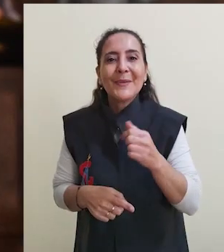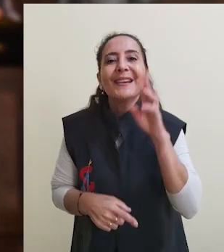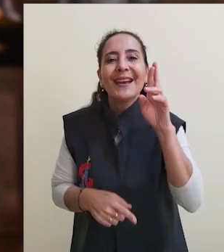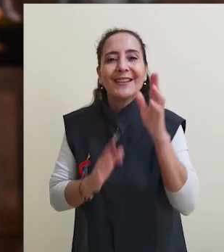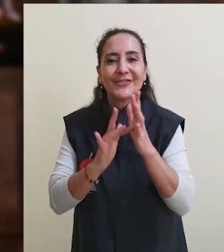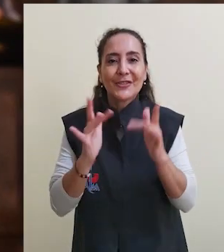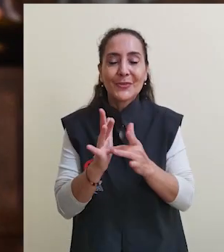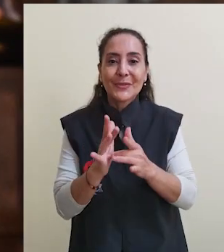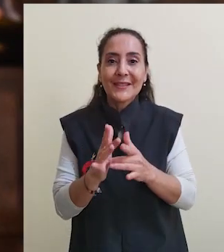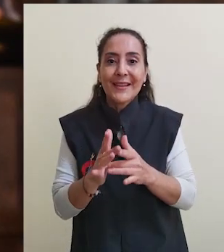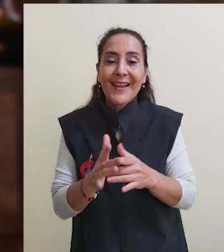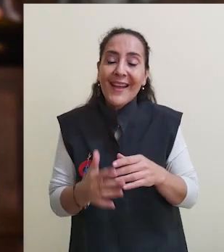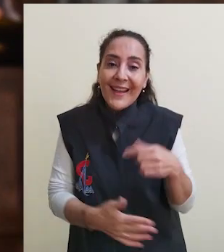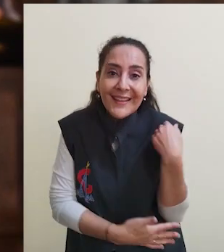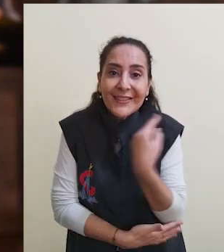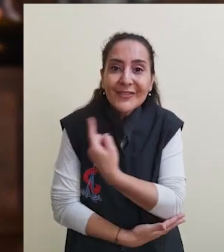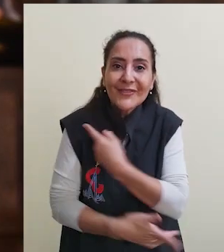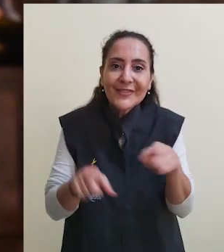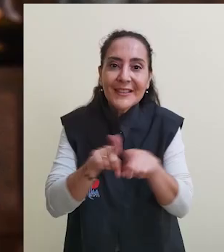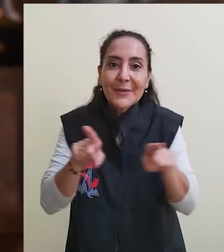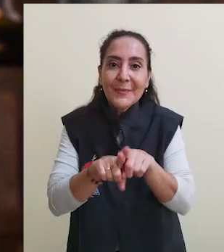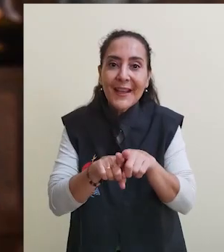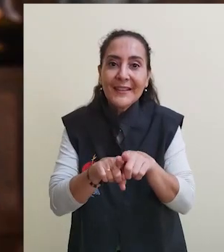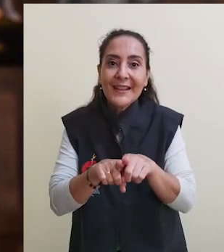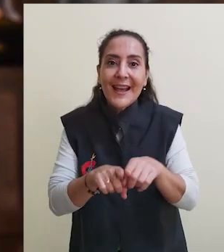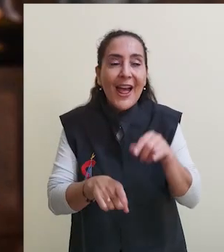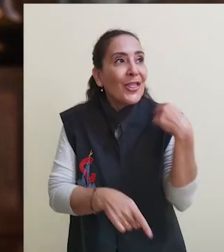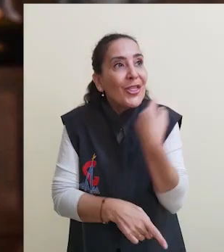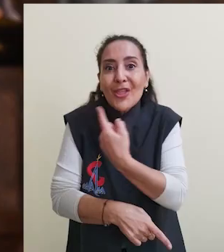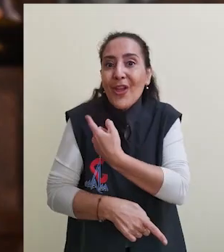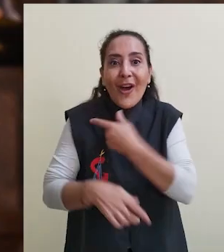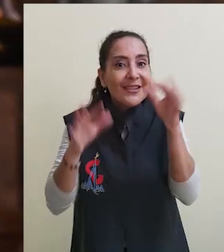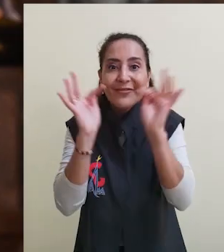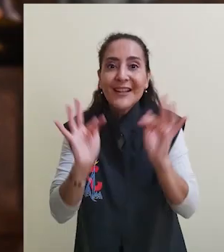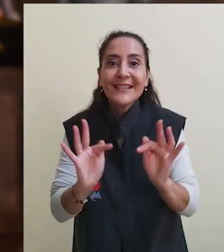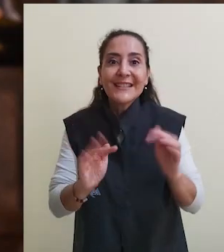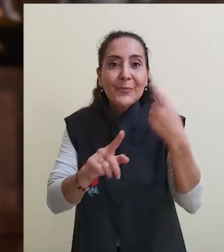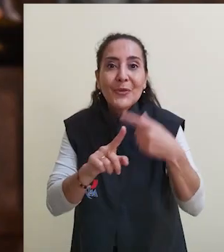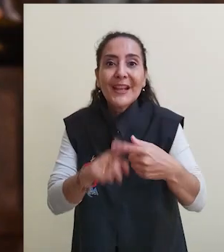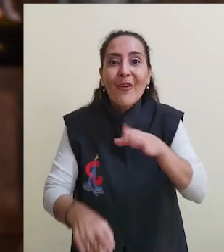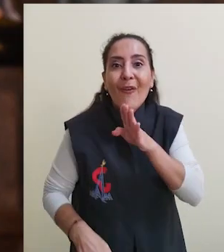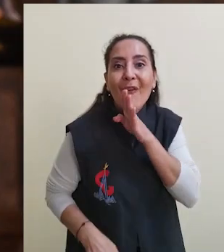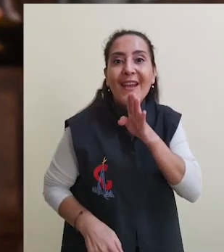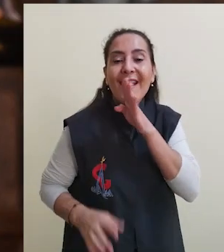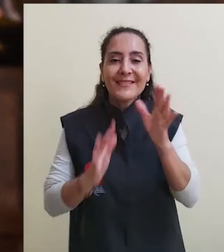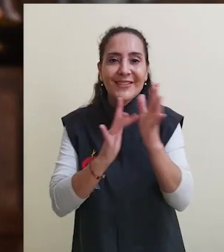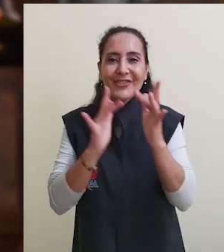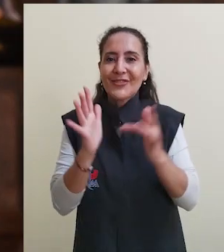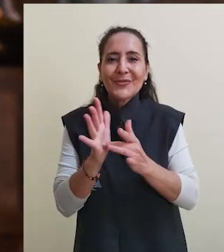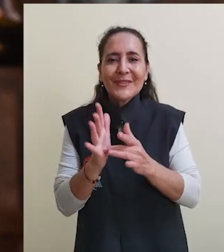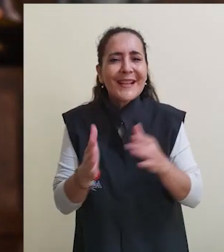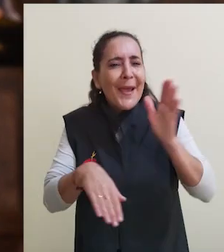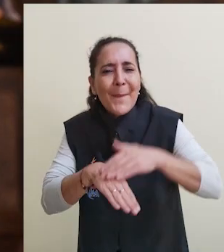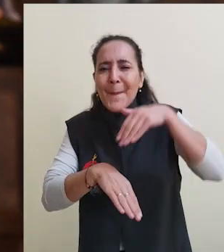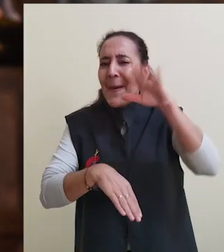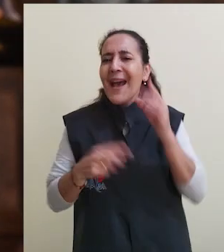irmãos? Porque parece que a gente esquece, né? O quanto nós somos felizes de saber quem é Jesus. Essa é a maior